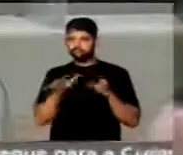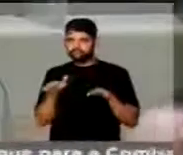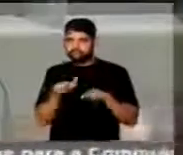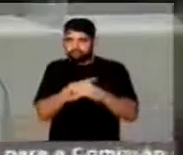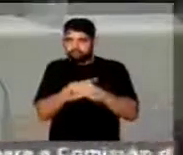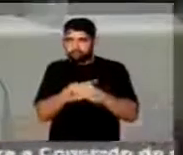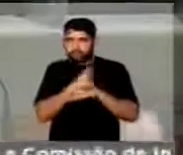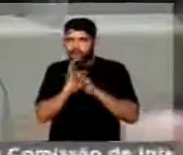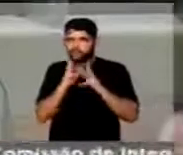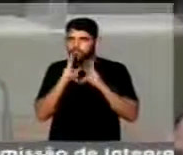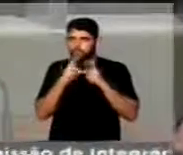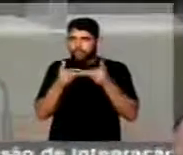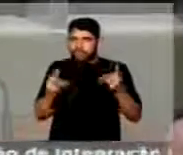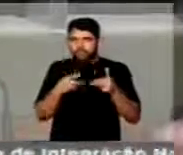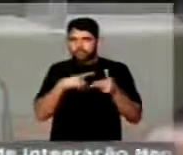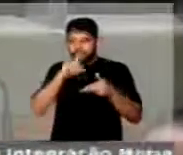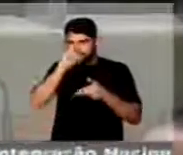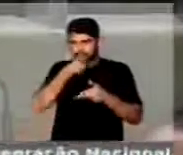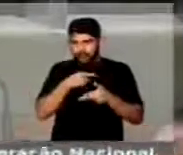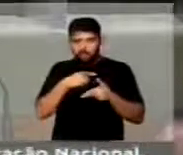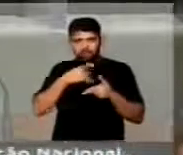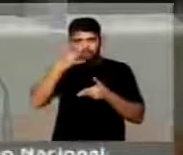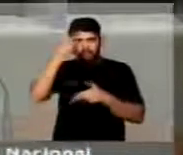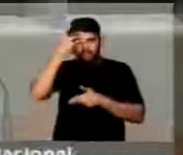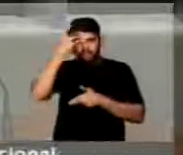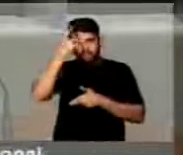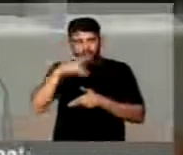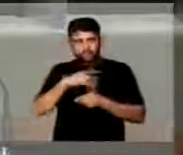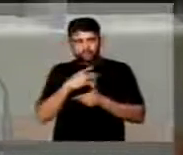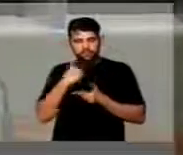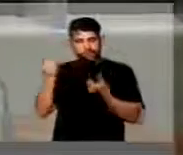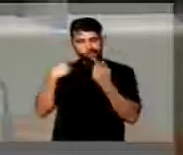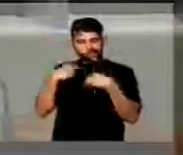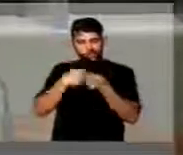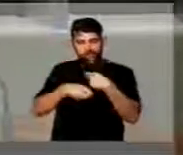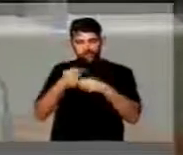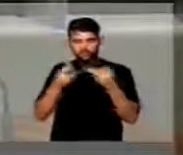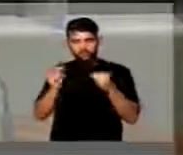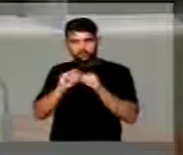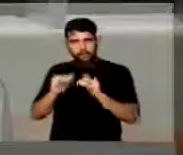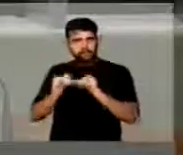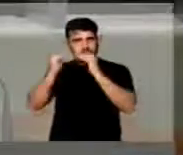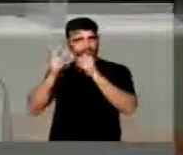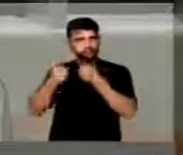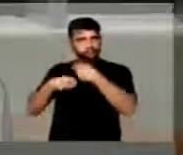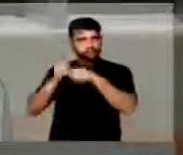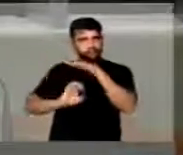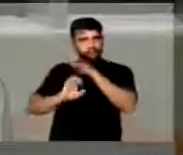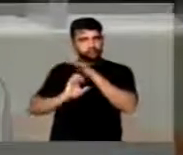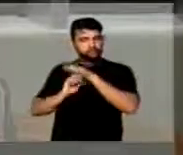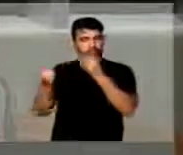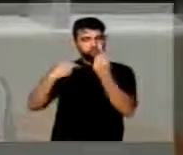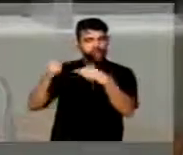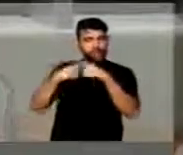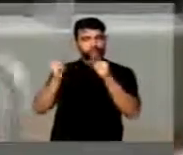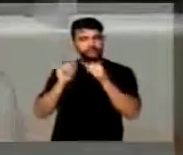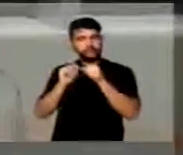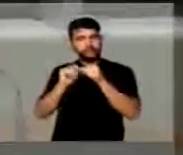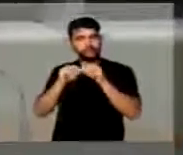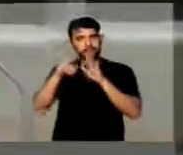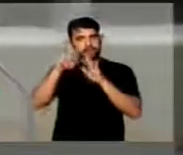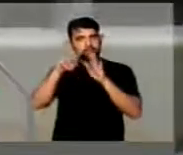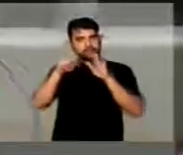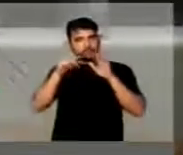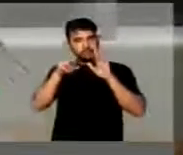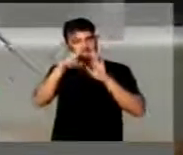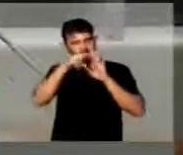submissão absoluta à lógica do capital financeiro. Este